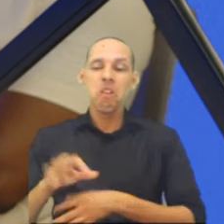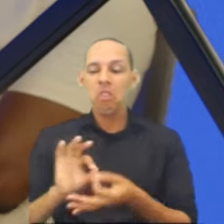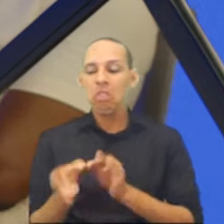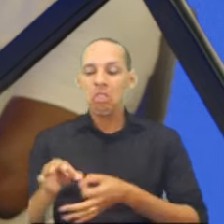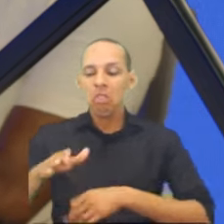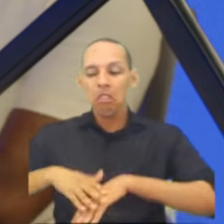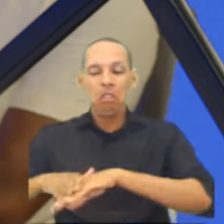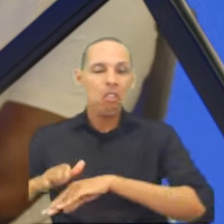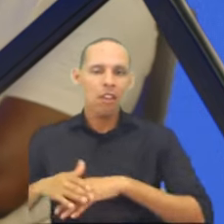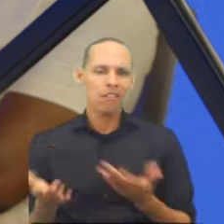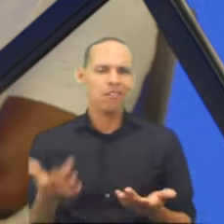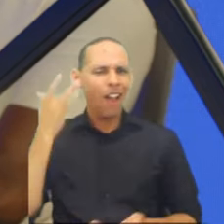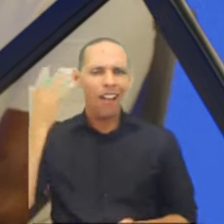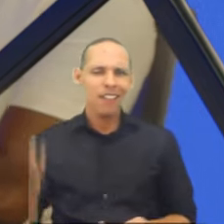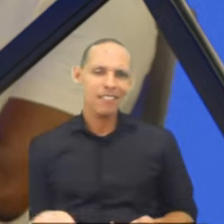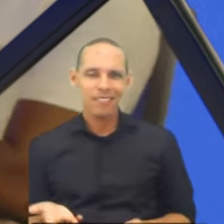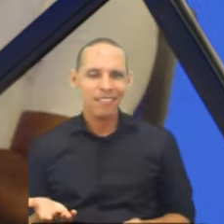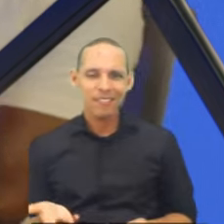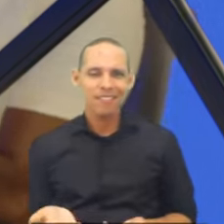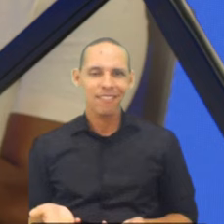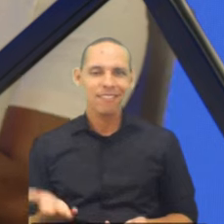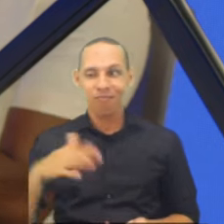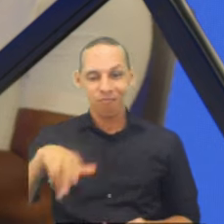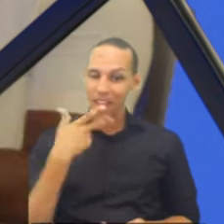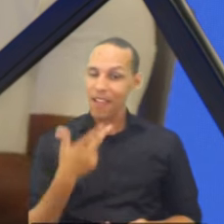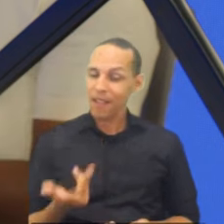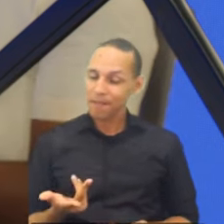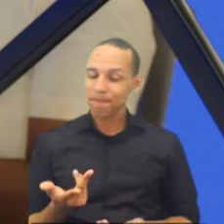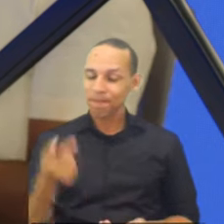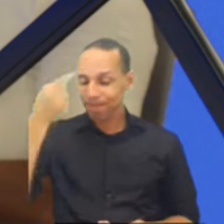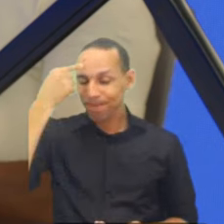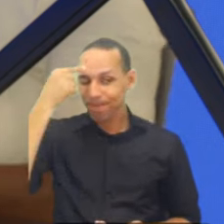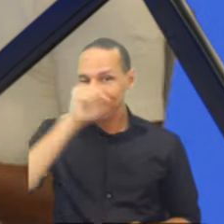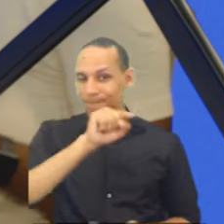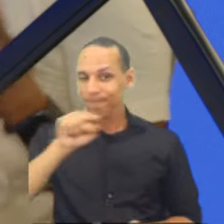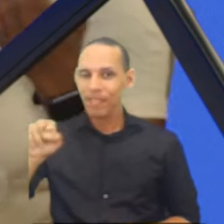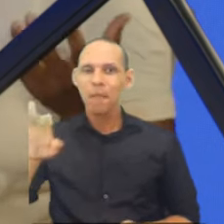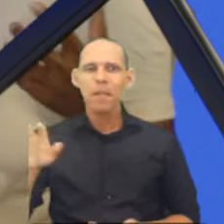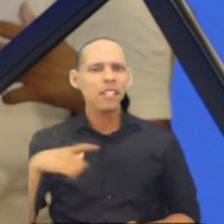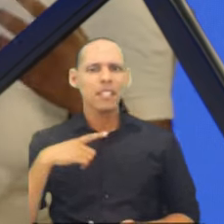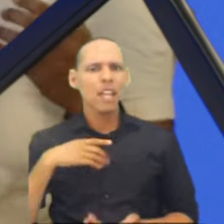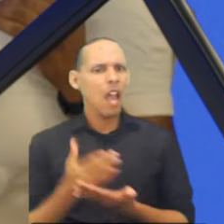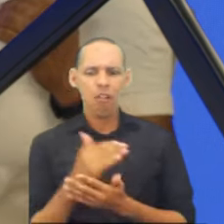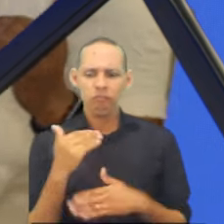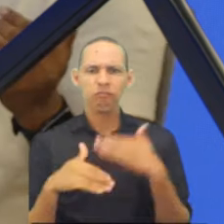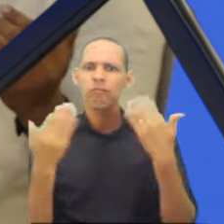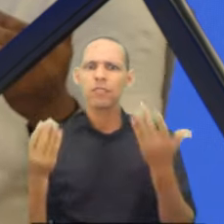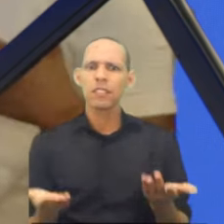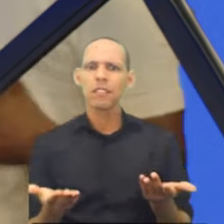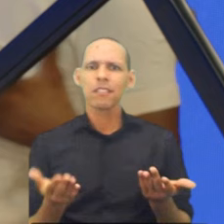né artesanato buginganga ou artesanato alguma coisa assim que é assim que as pessoas falam tá eh não entendem que tem pessoas que